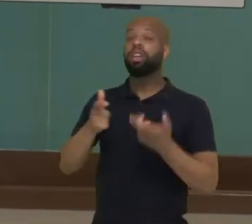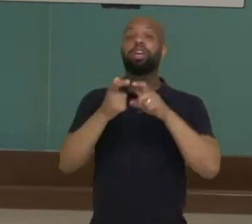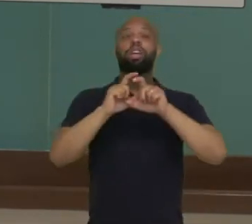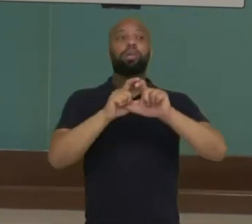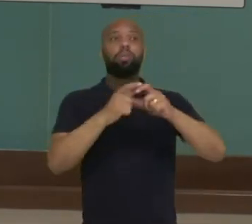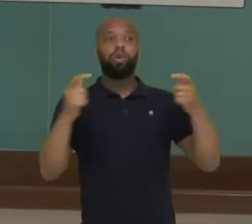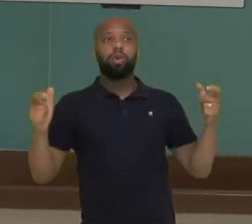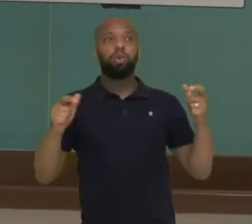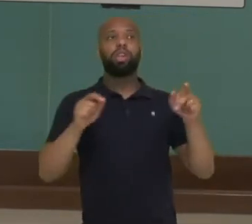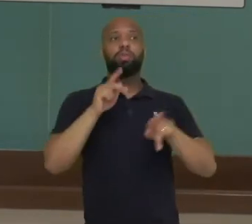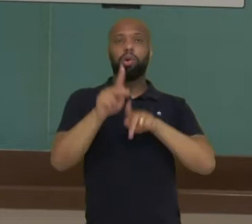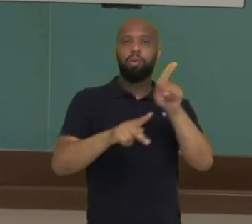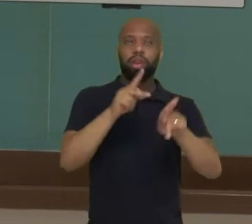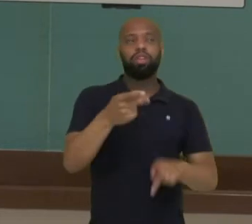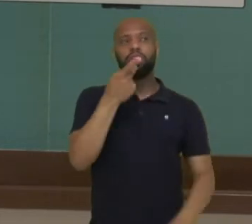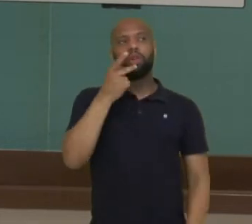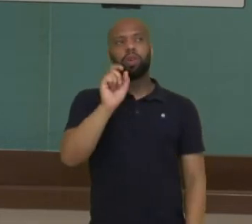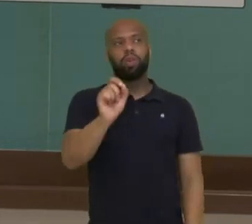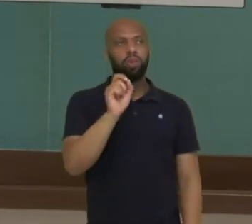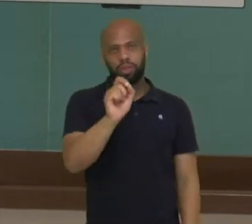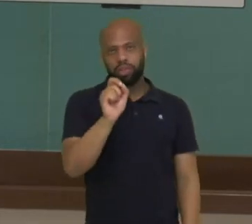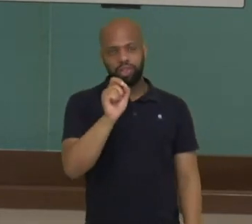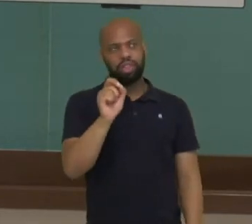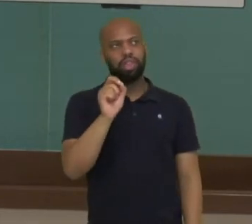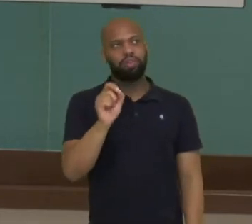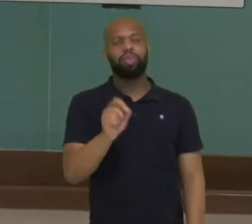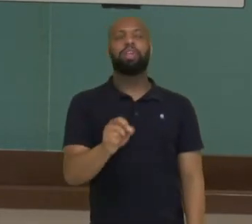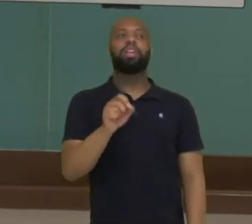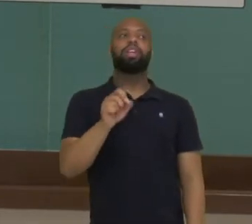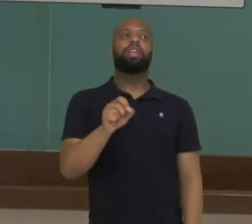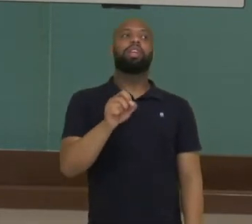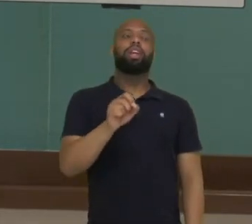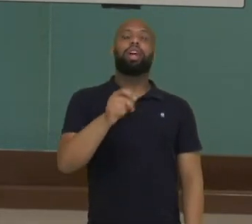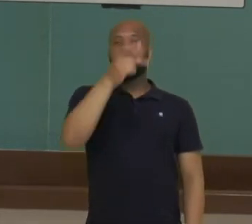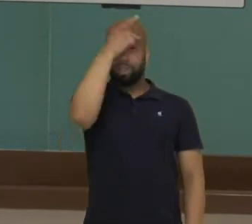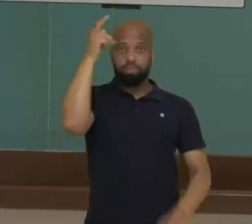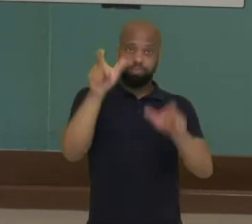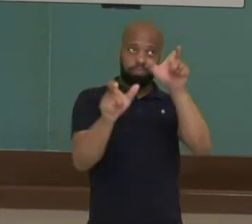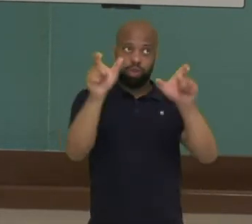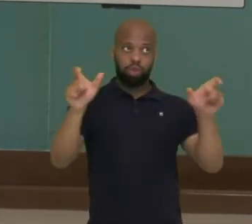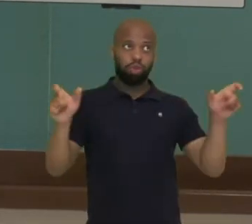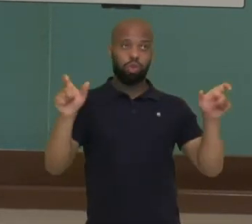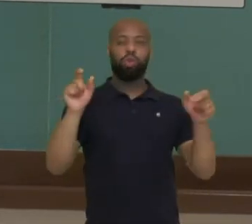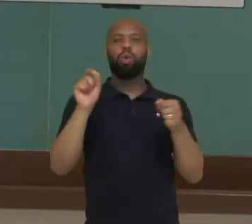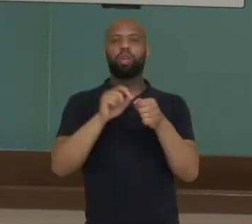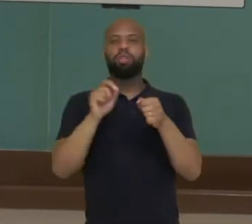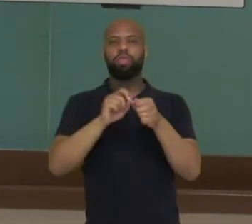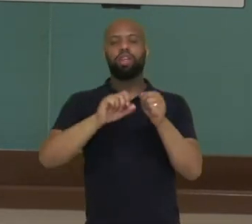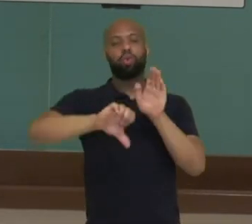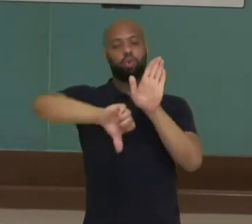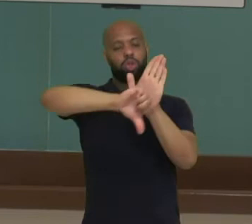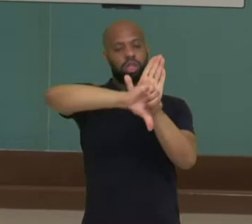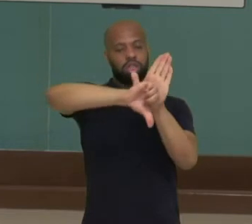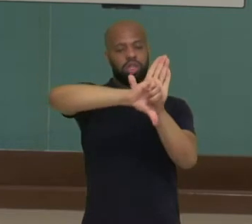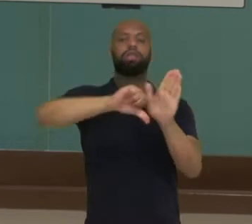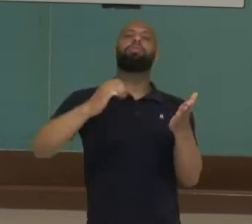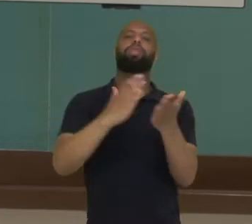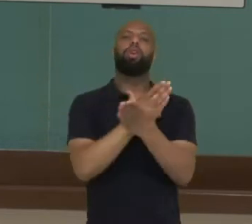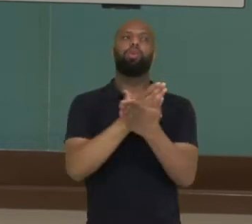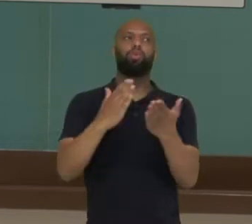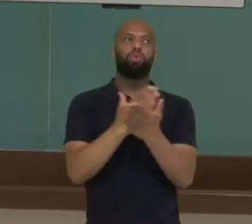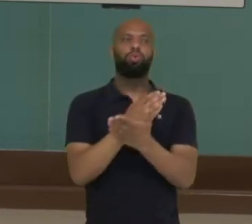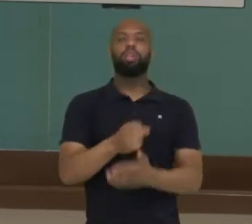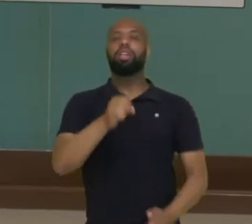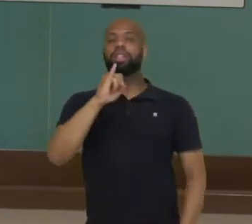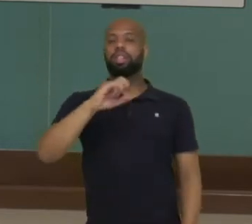população brasileira, ela diz que as pessoas que cometem determinados crimes,